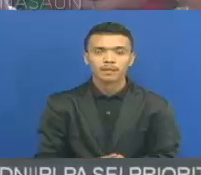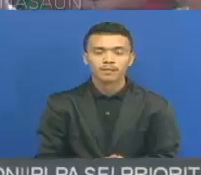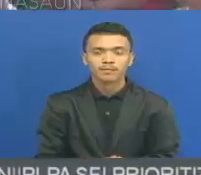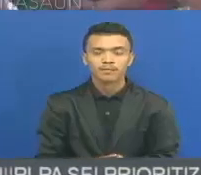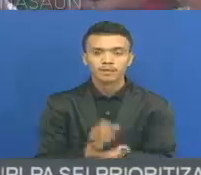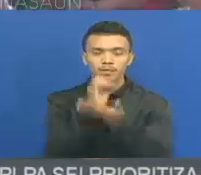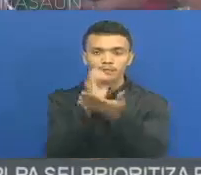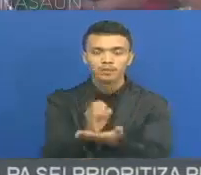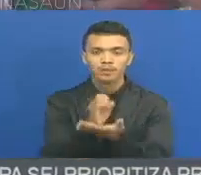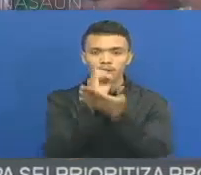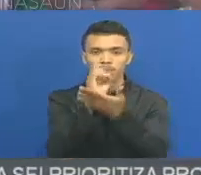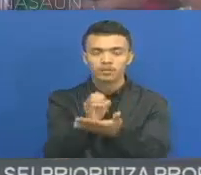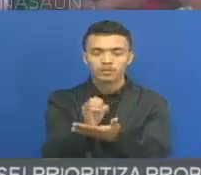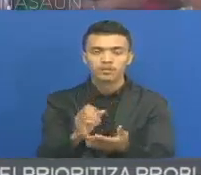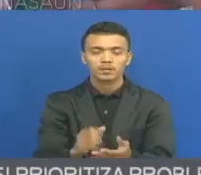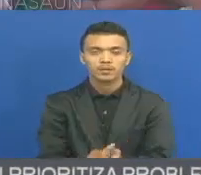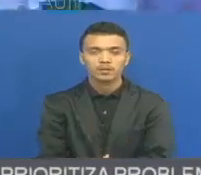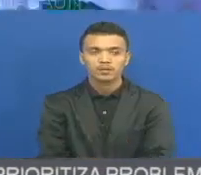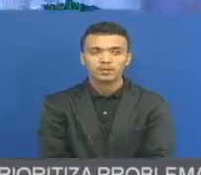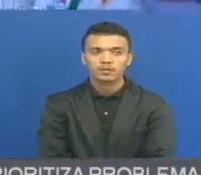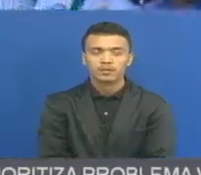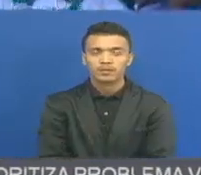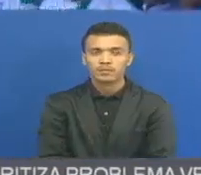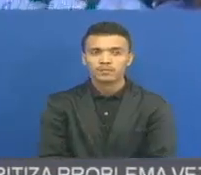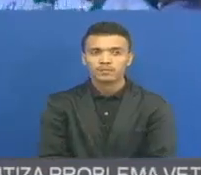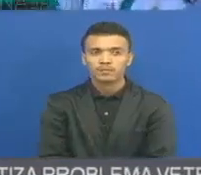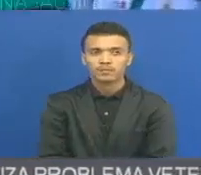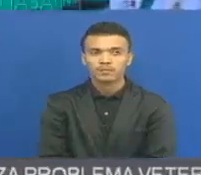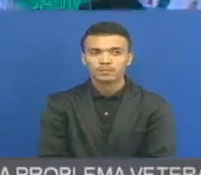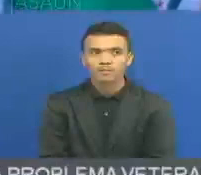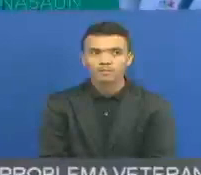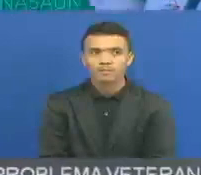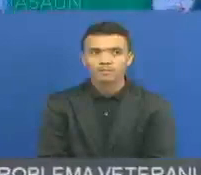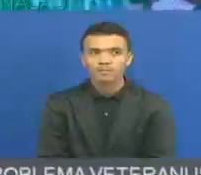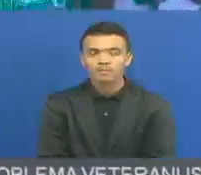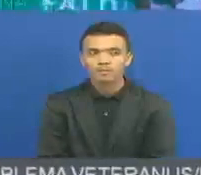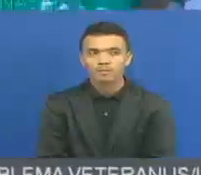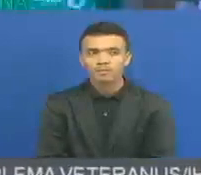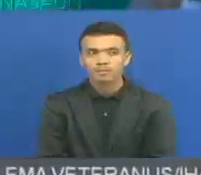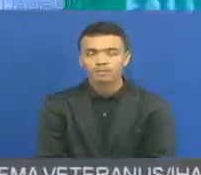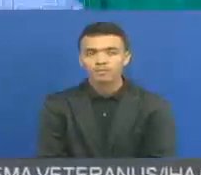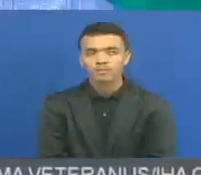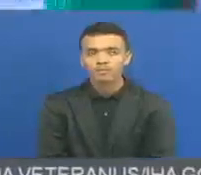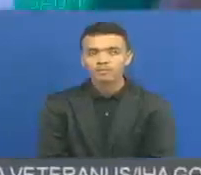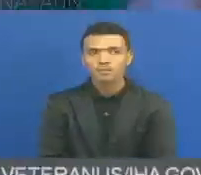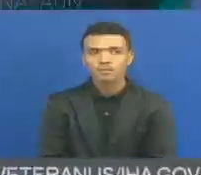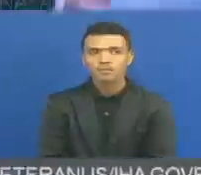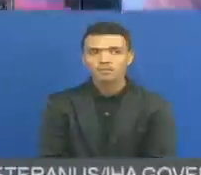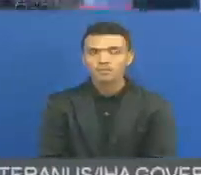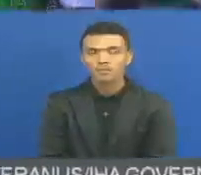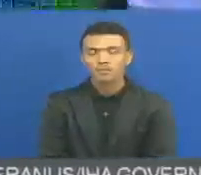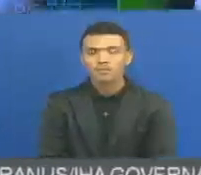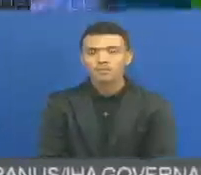Makassar o ecusi ambeno ho tipo comício. Husi o ecusi João Aníbal, Delcio de Jesus, ba Jornal